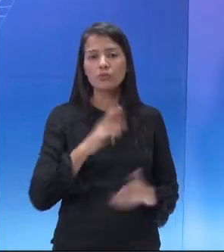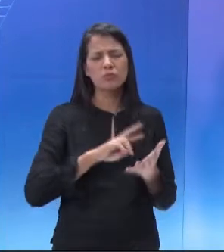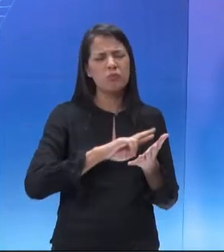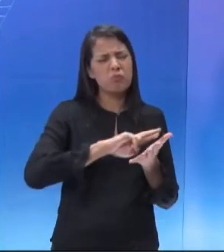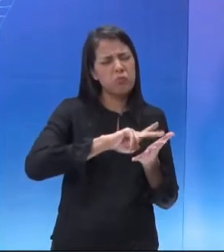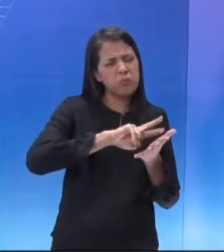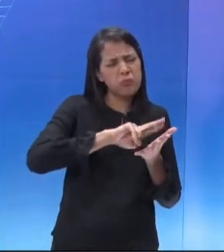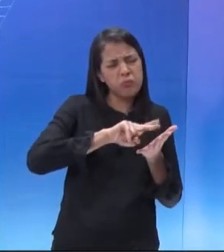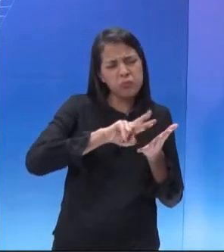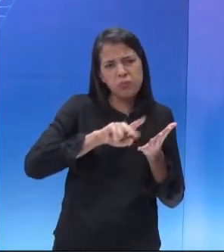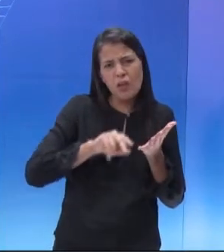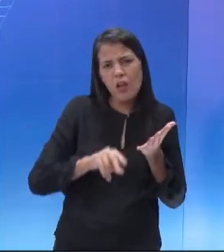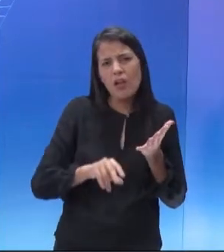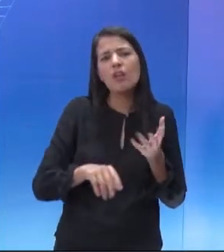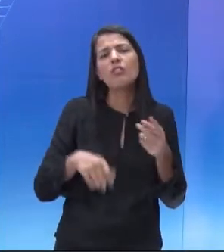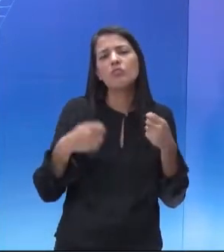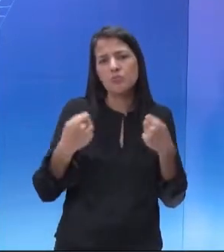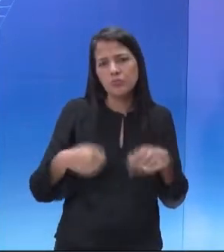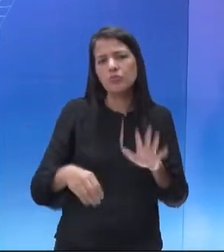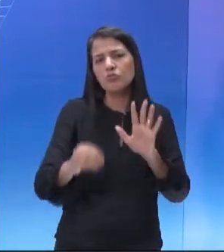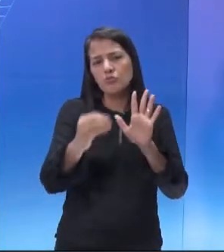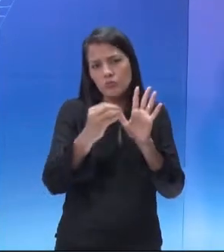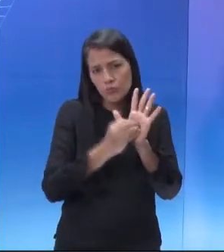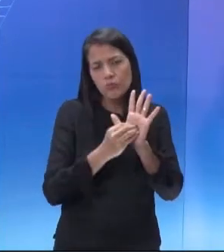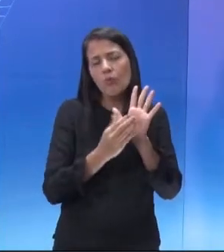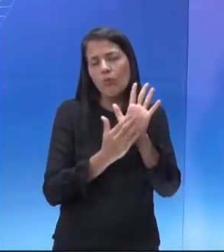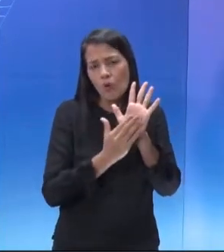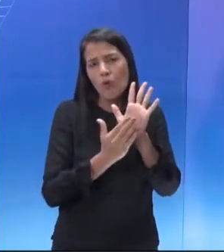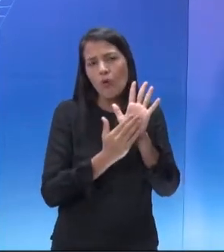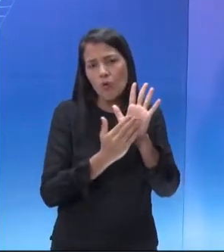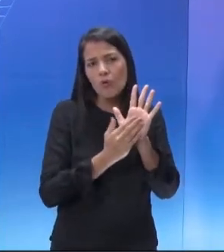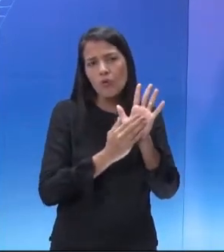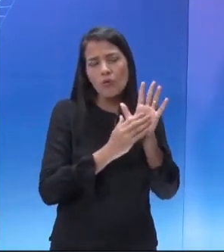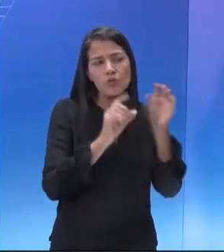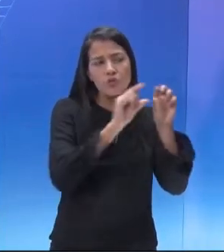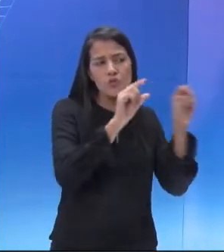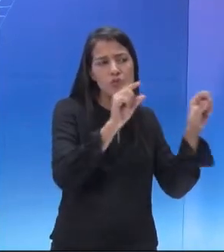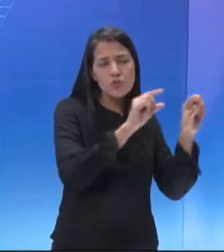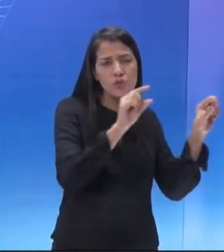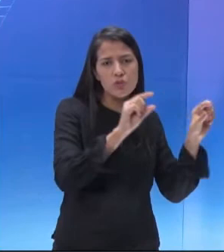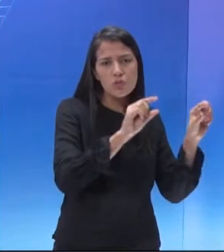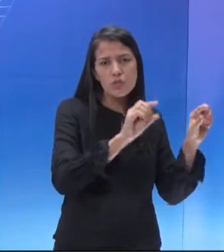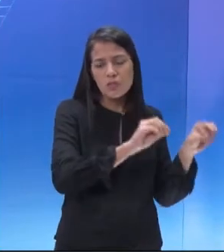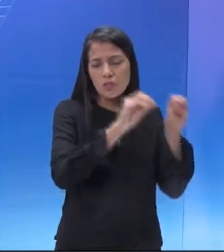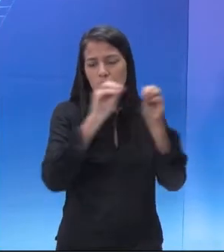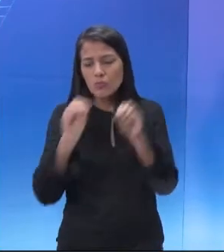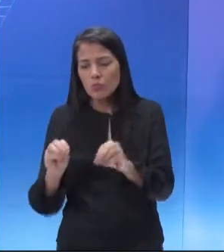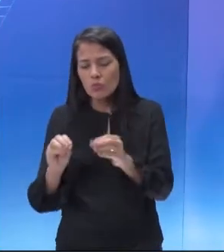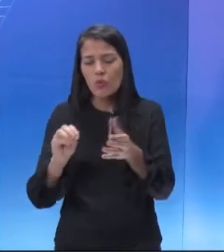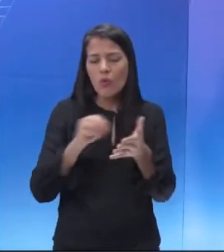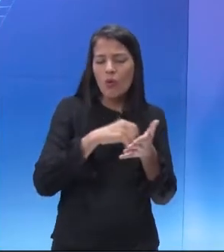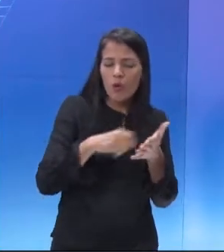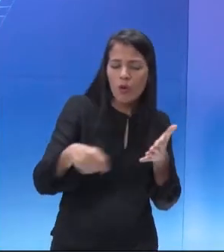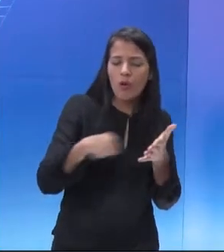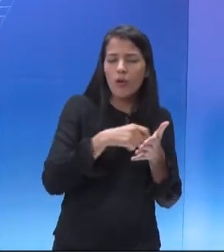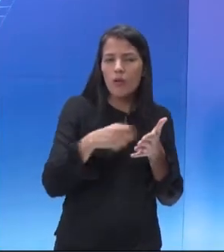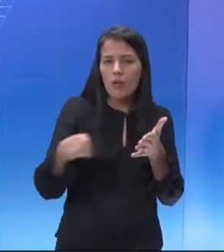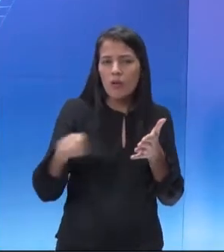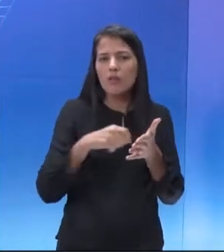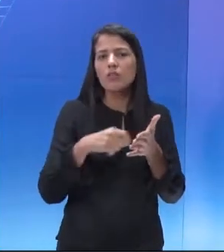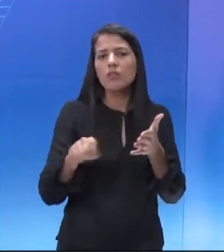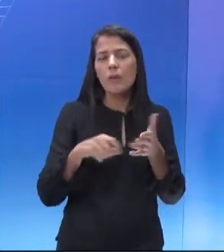você pode muito bem inserir em qualquer tipo de tema, porque essa citação está dizendo que